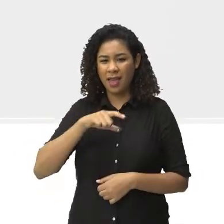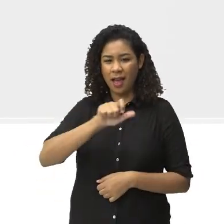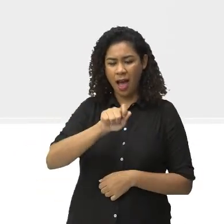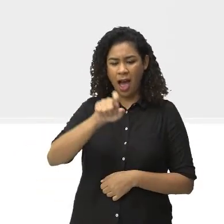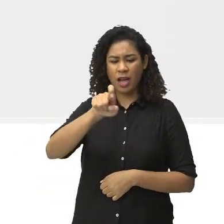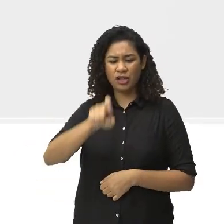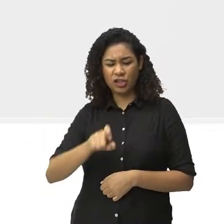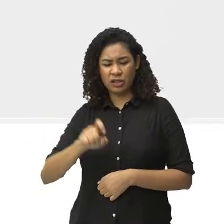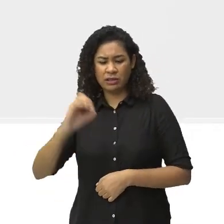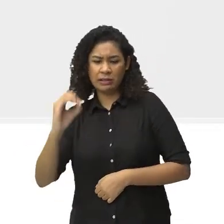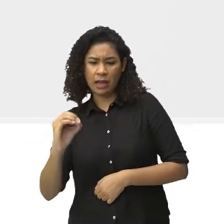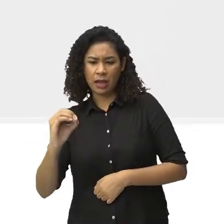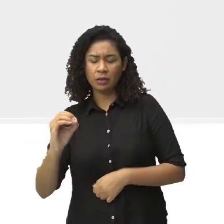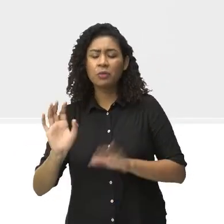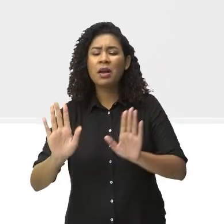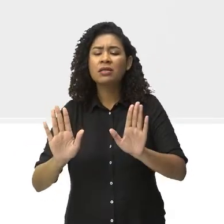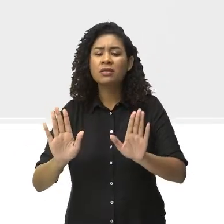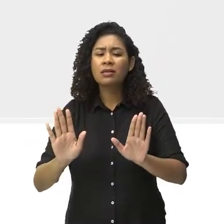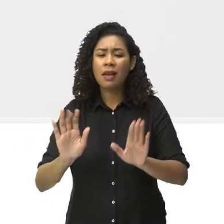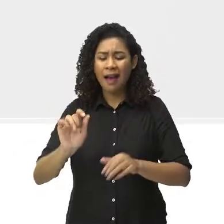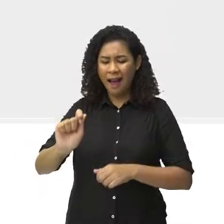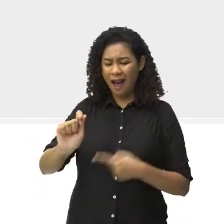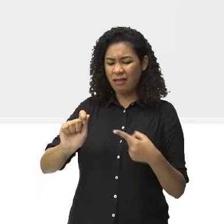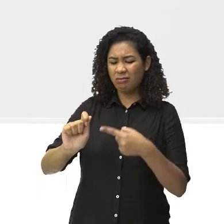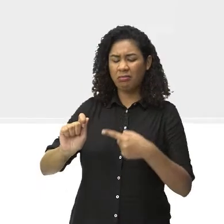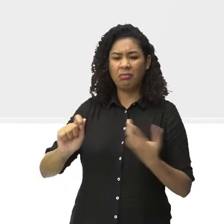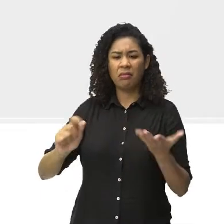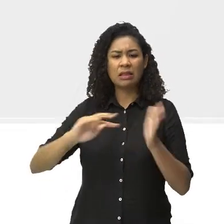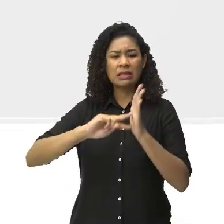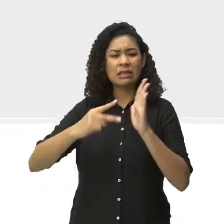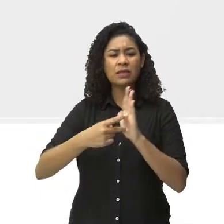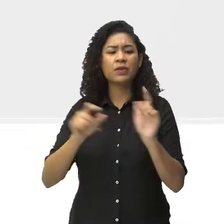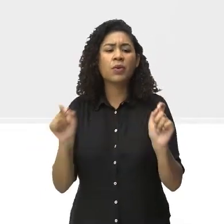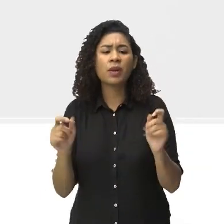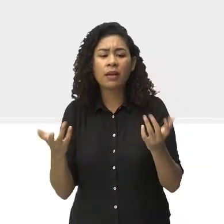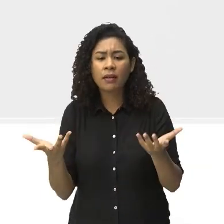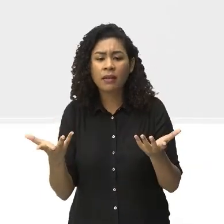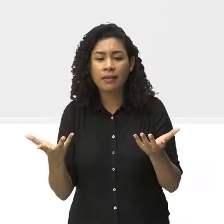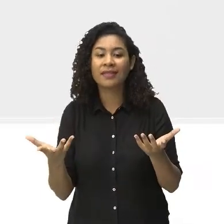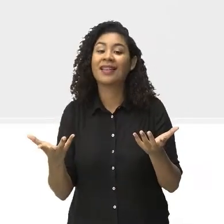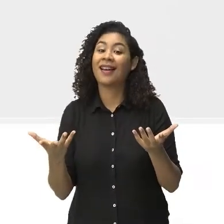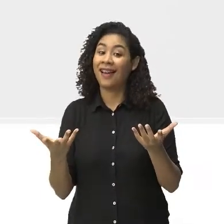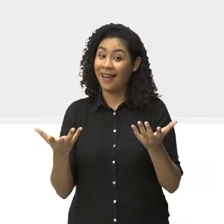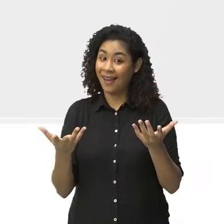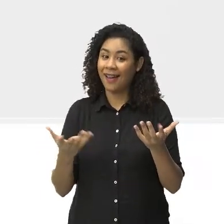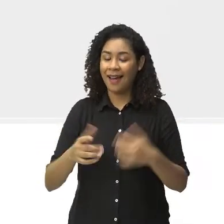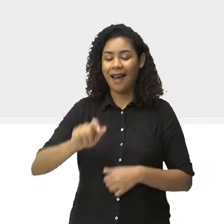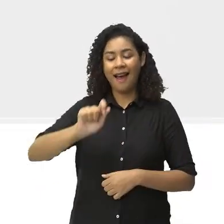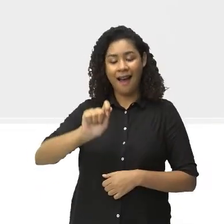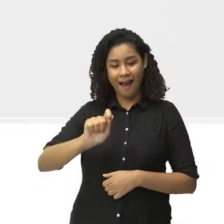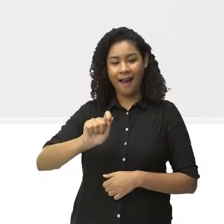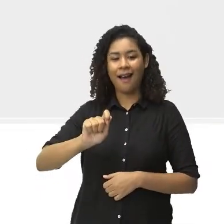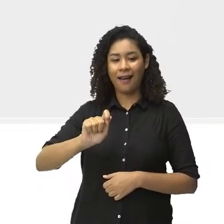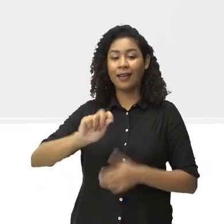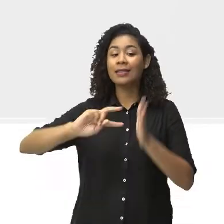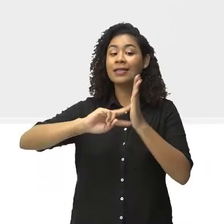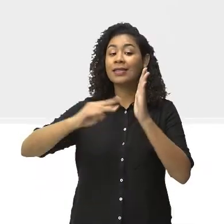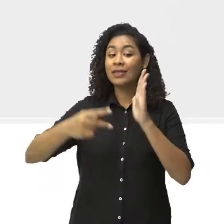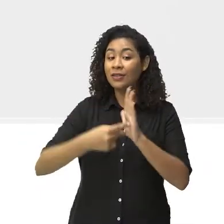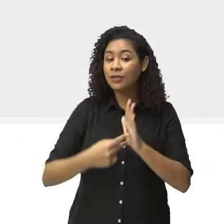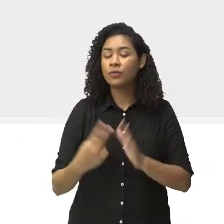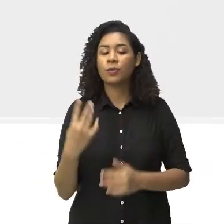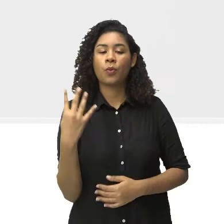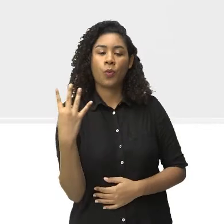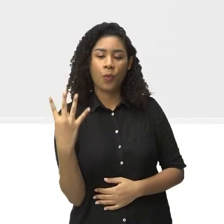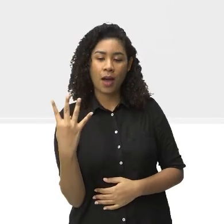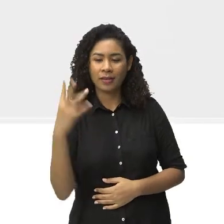Mas quem é esse A? O A, pessoal, é o 4 aqui, ó. Lembra que eu falei para vocês que eu